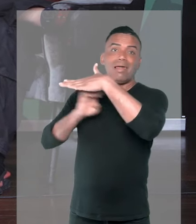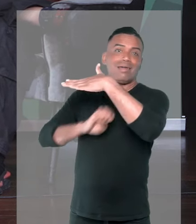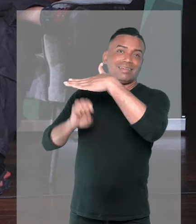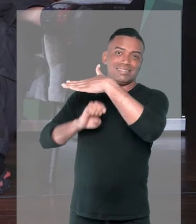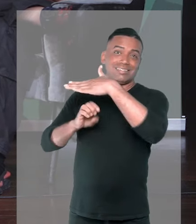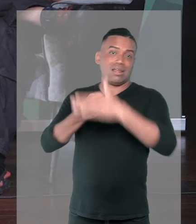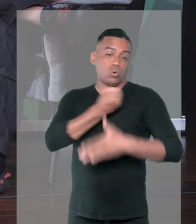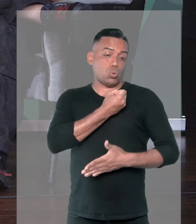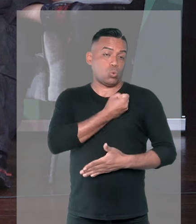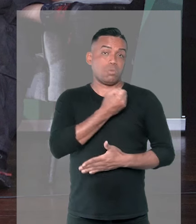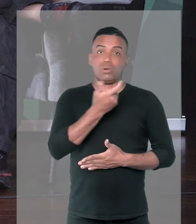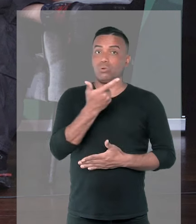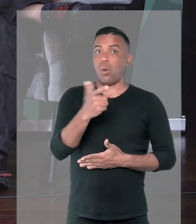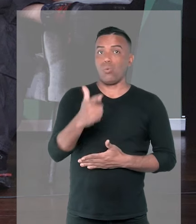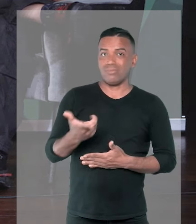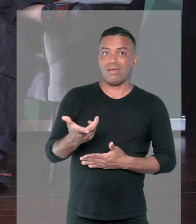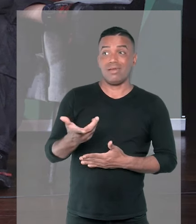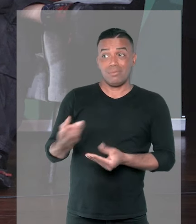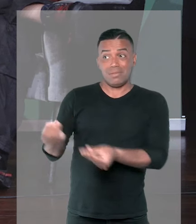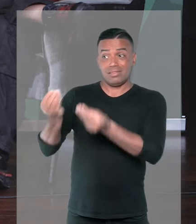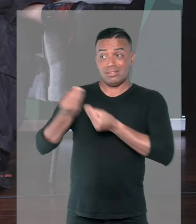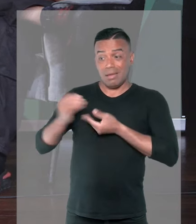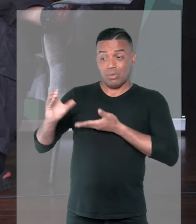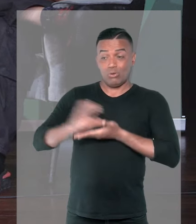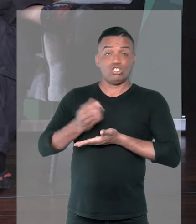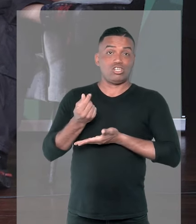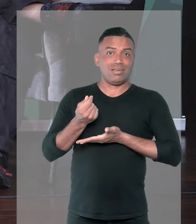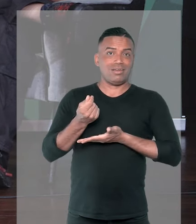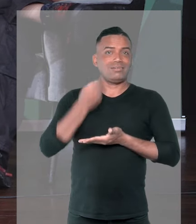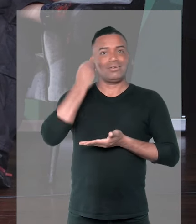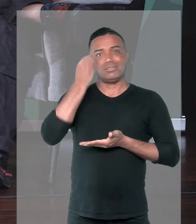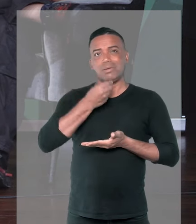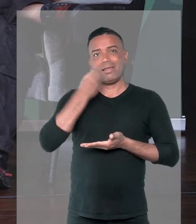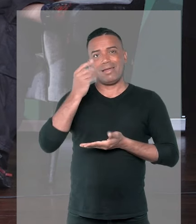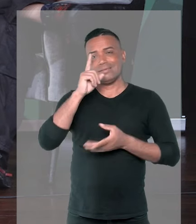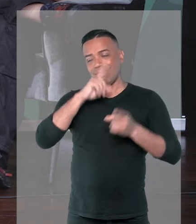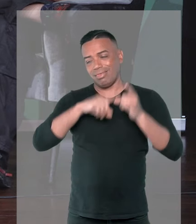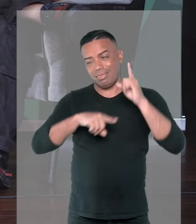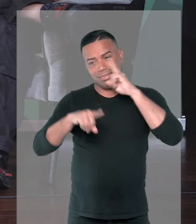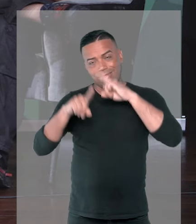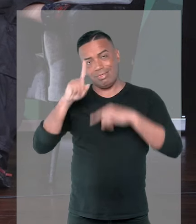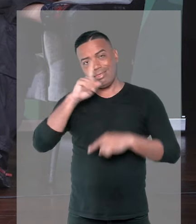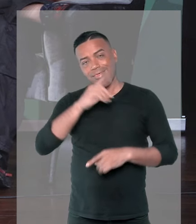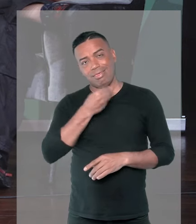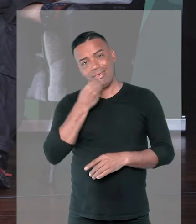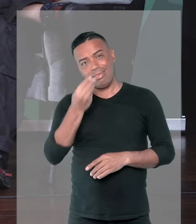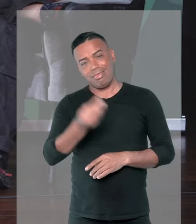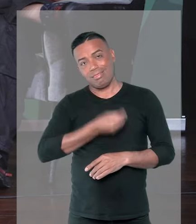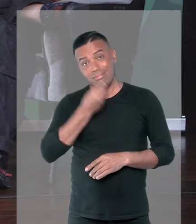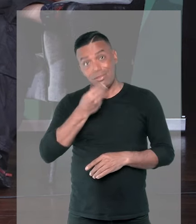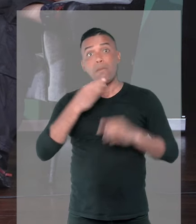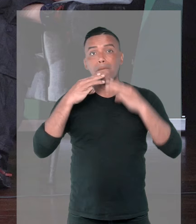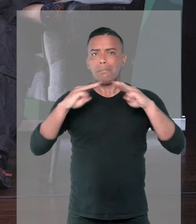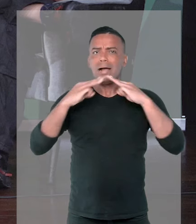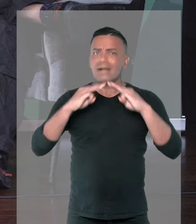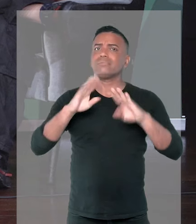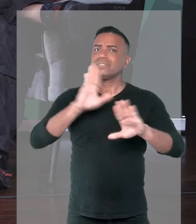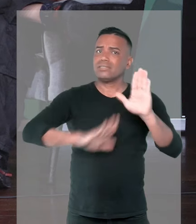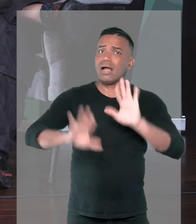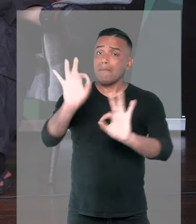ele conseguir devolver meu dinheiro essa experiência é totalmente desastrosa então o marketing tem que cuidar da experiência